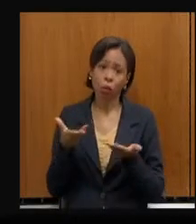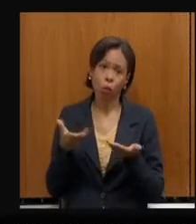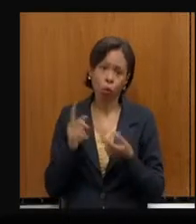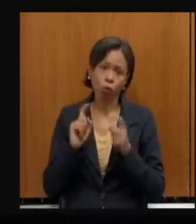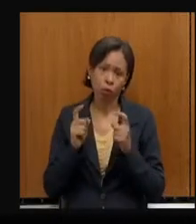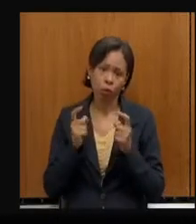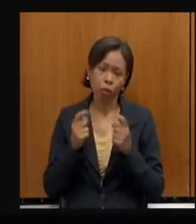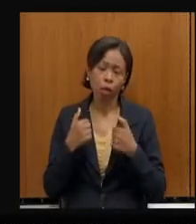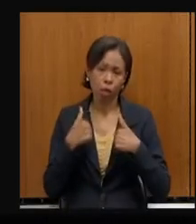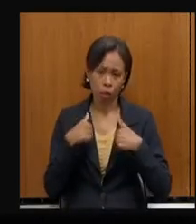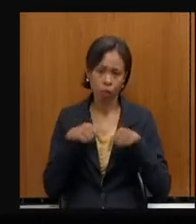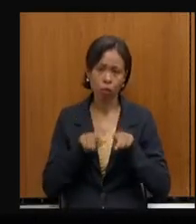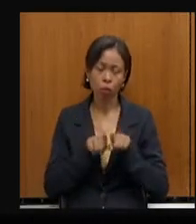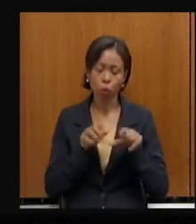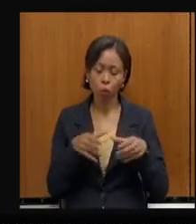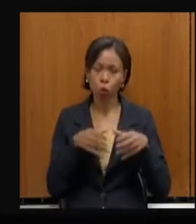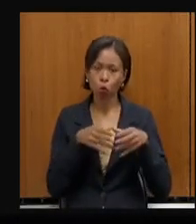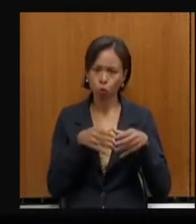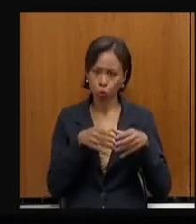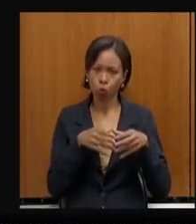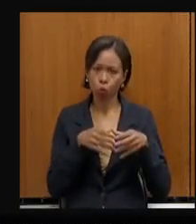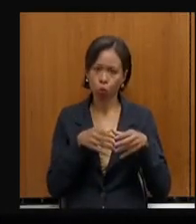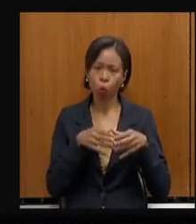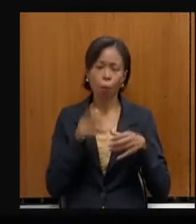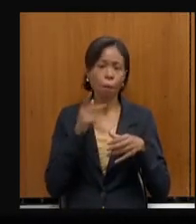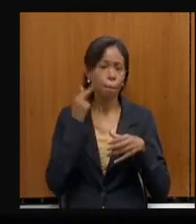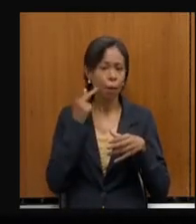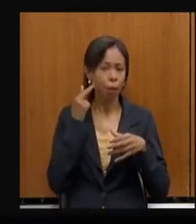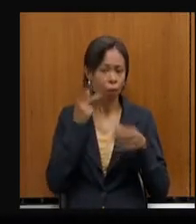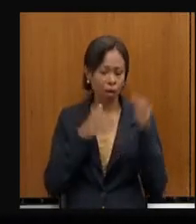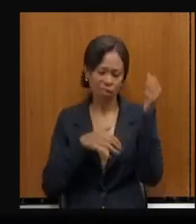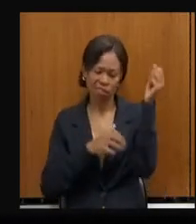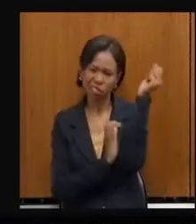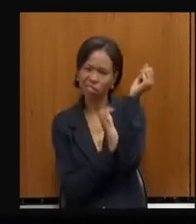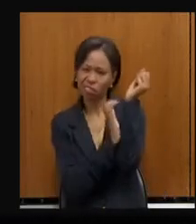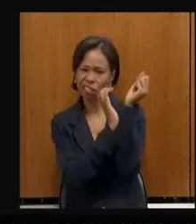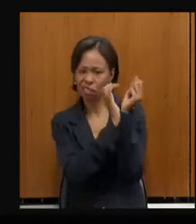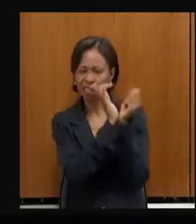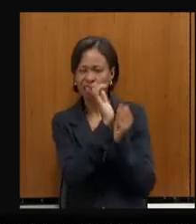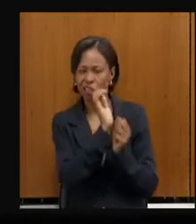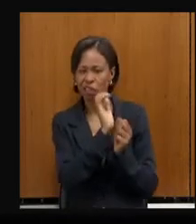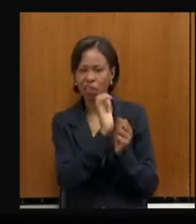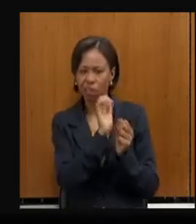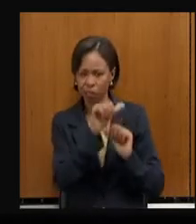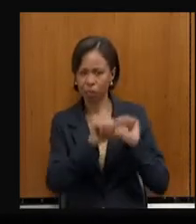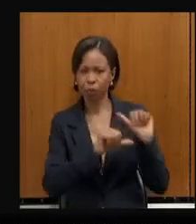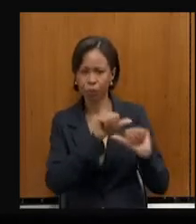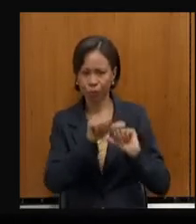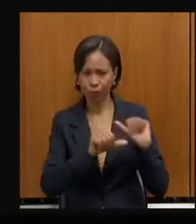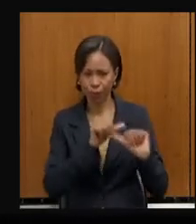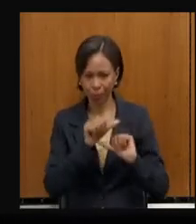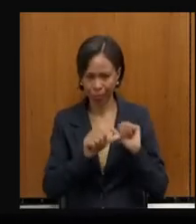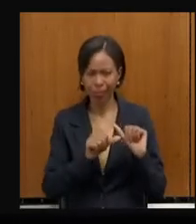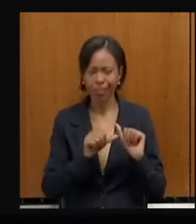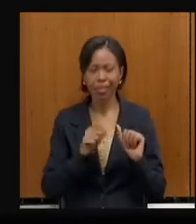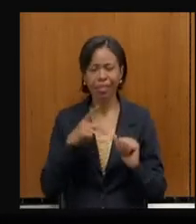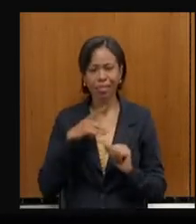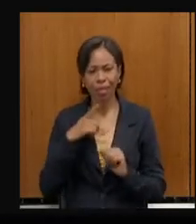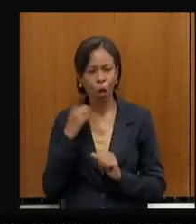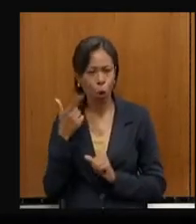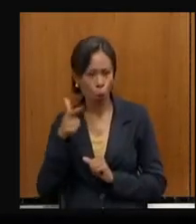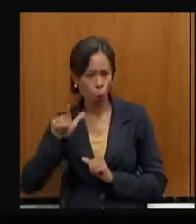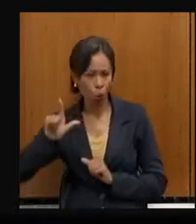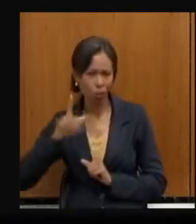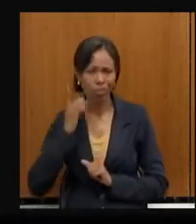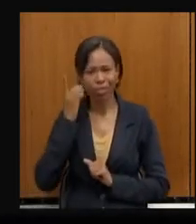frente parlamentar da são e é coordenada pelo Deputado Guilherme da Cunha EA